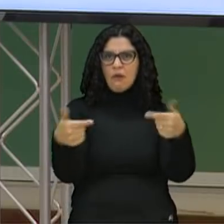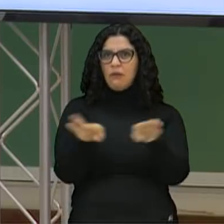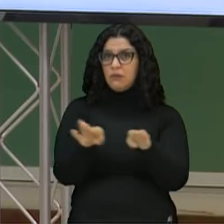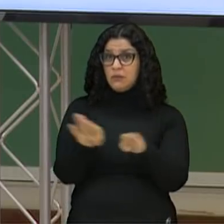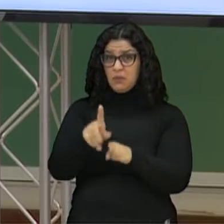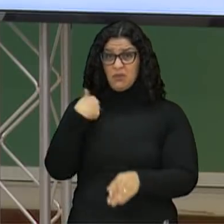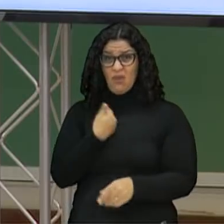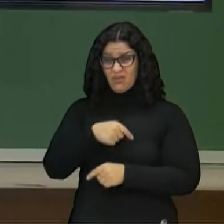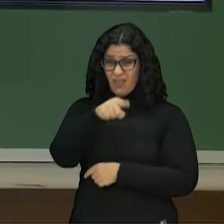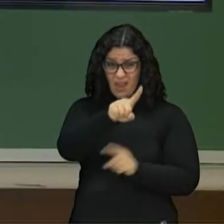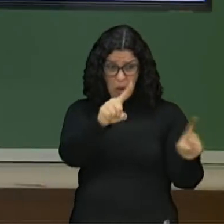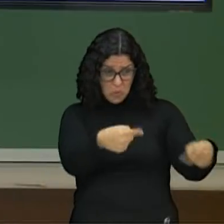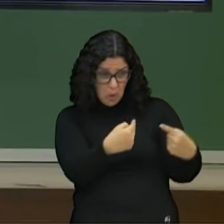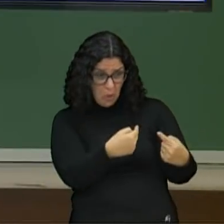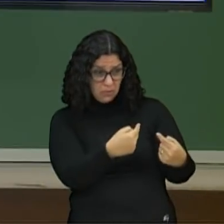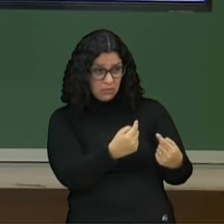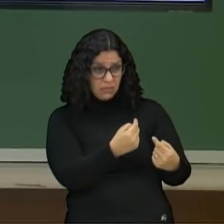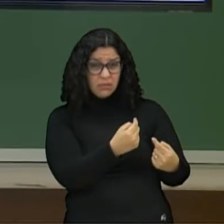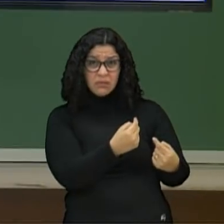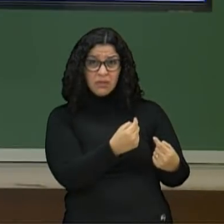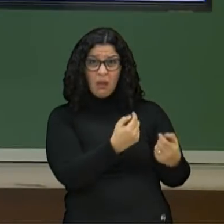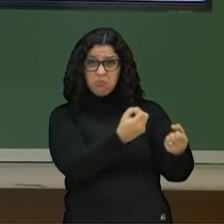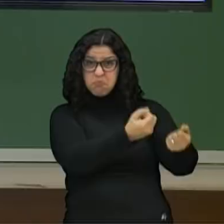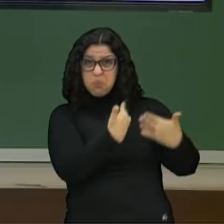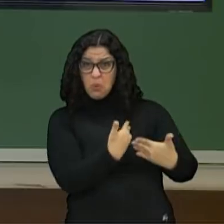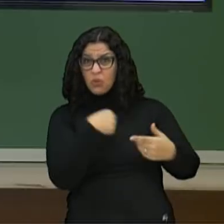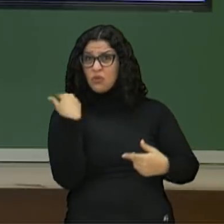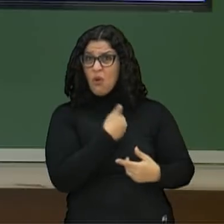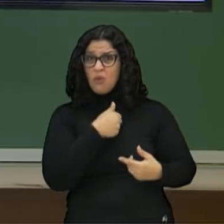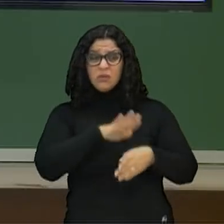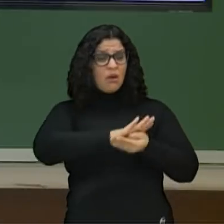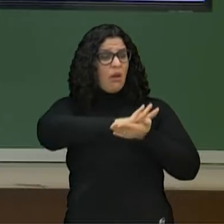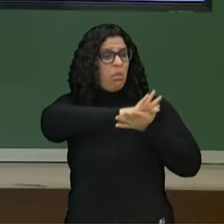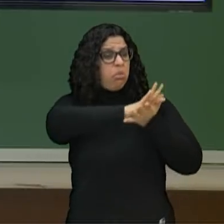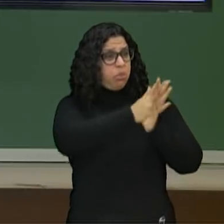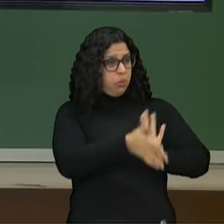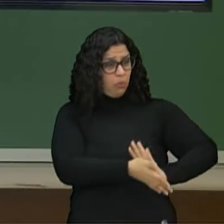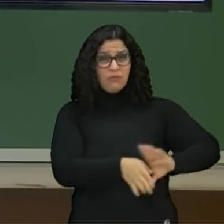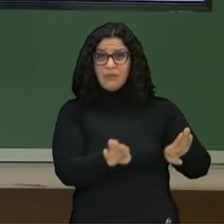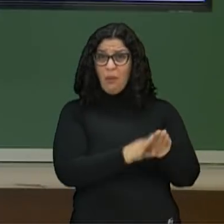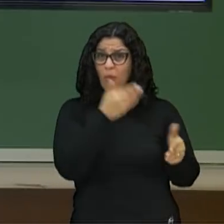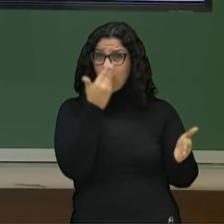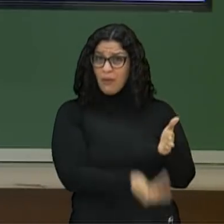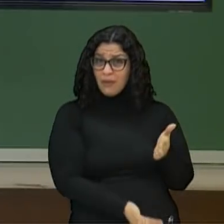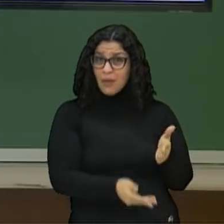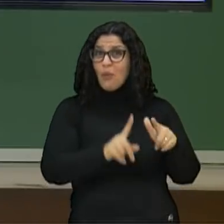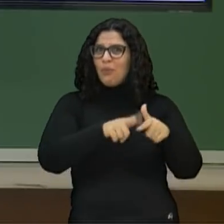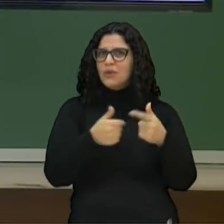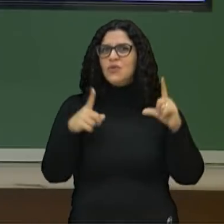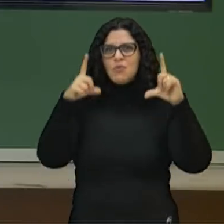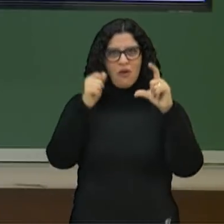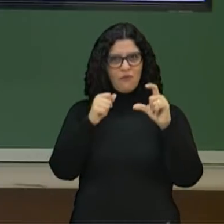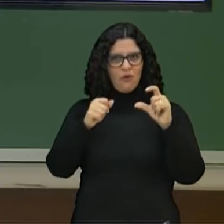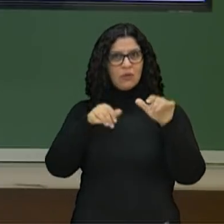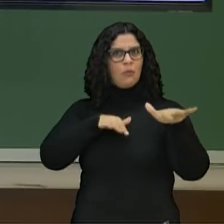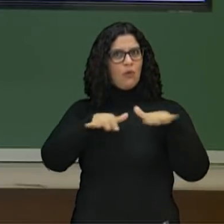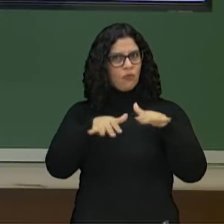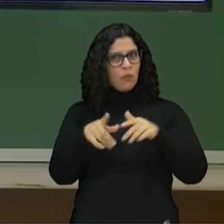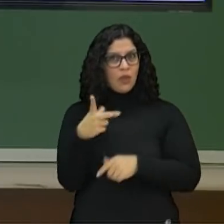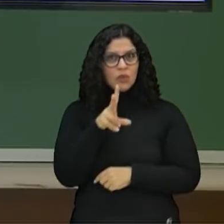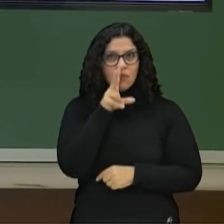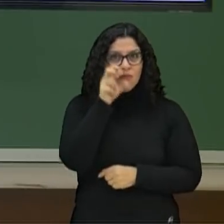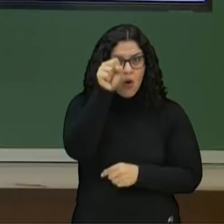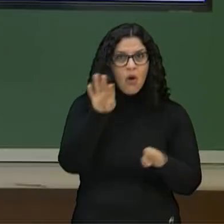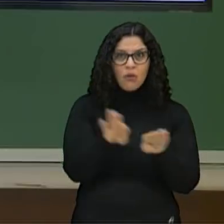adversário que nos humilhou agora está derrotado. Então é uma foto de impacto muito grande na guerra. Uma guerra não é